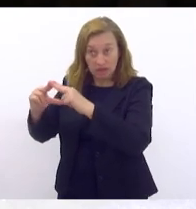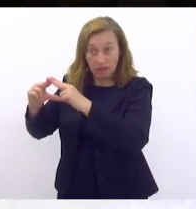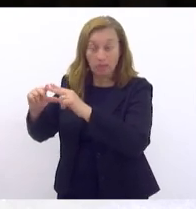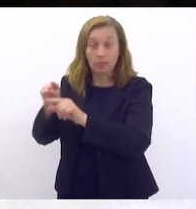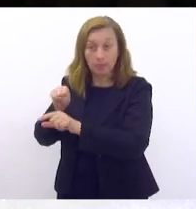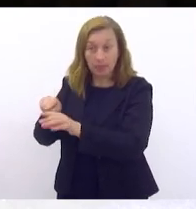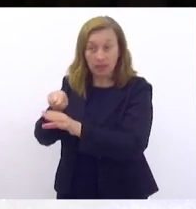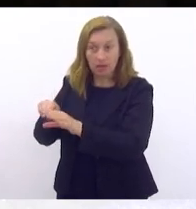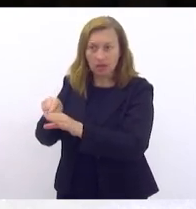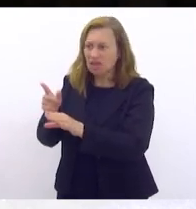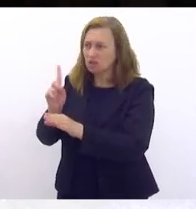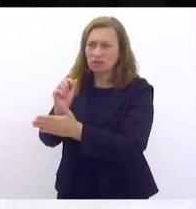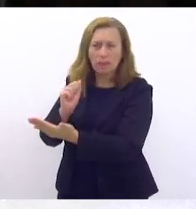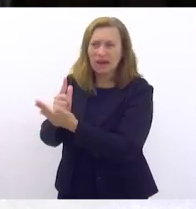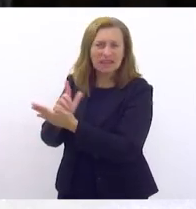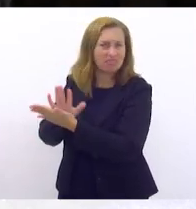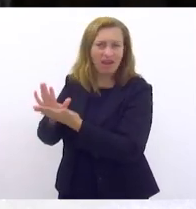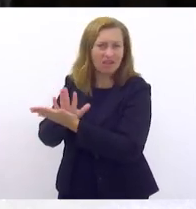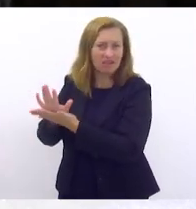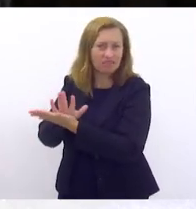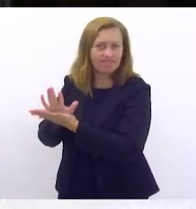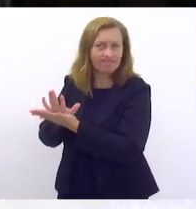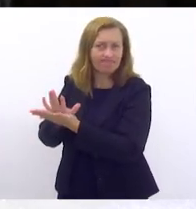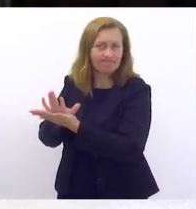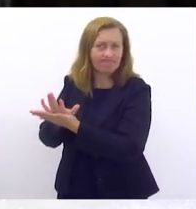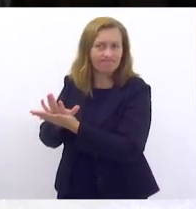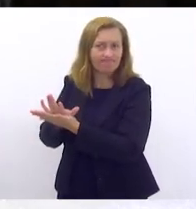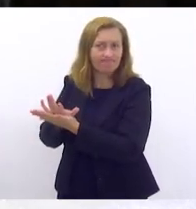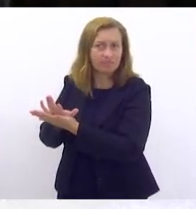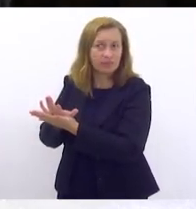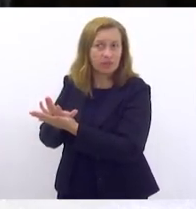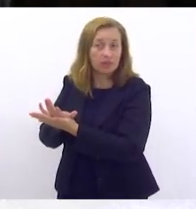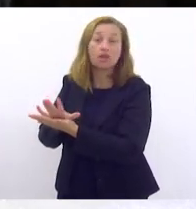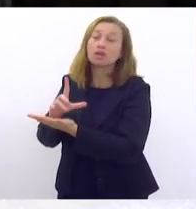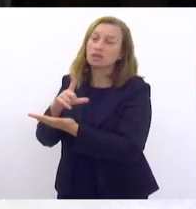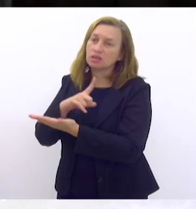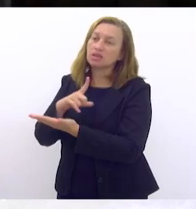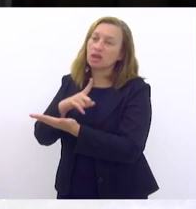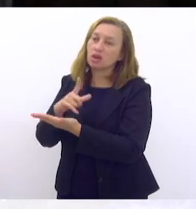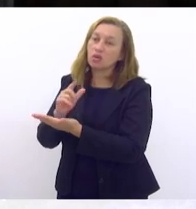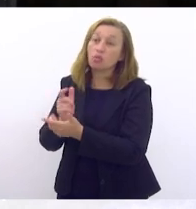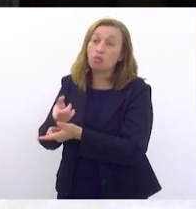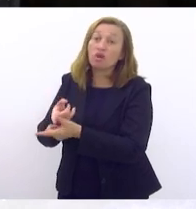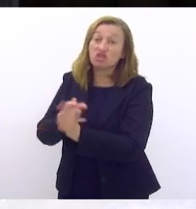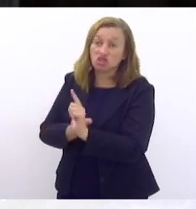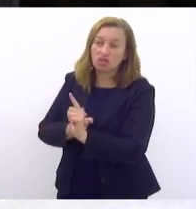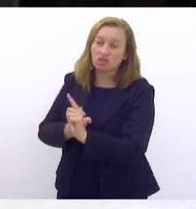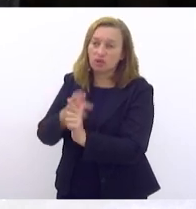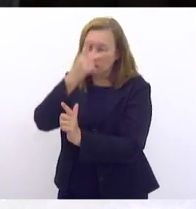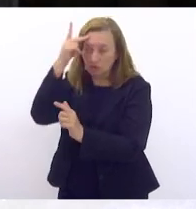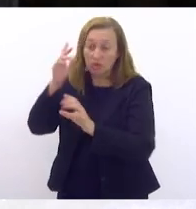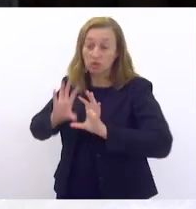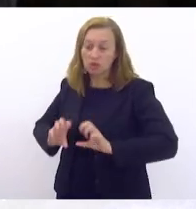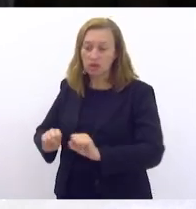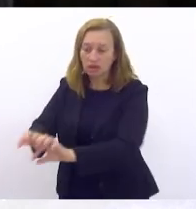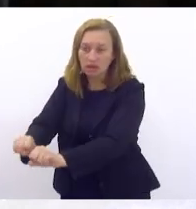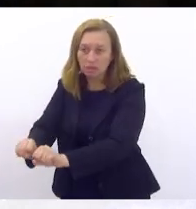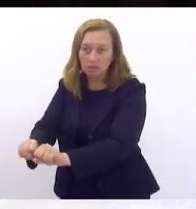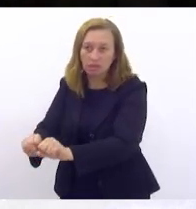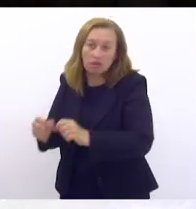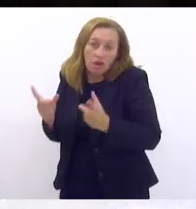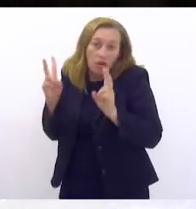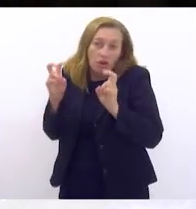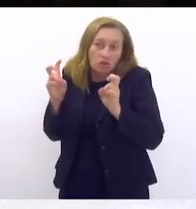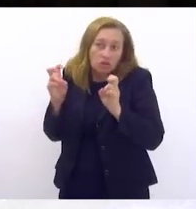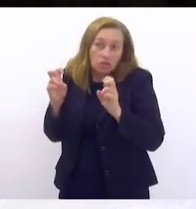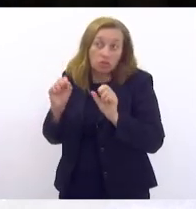ele não tá pagando nada para ninguém e ele tem aí uma dívida com os catadores Isso é uma questão que eu acho que